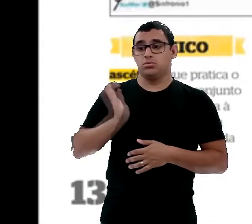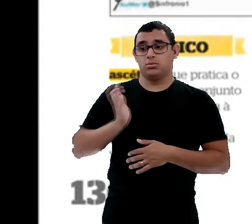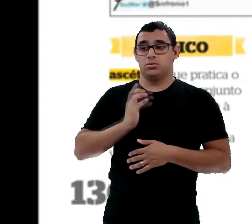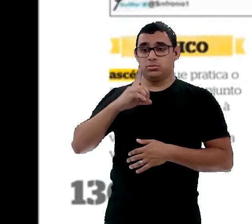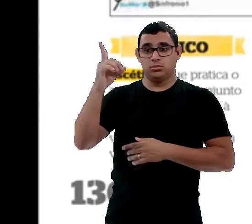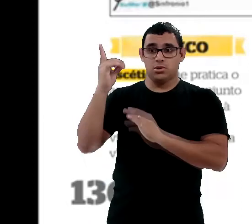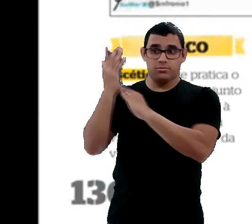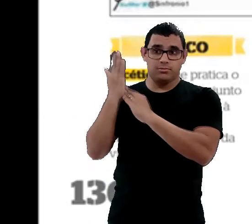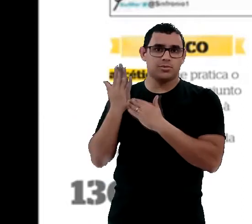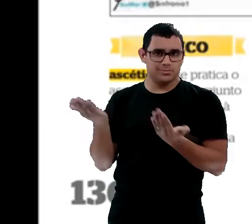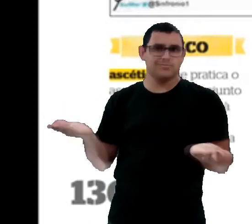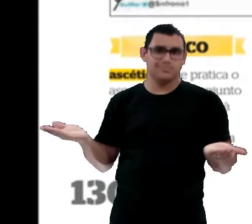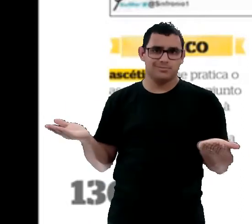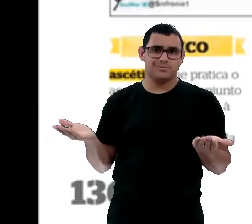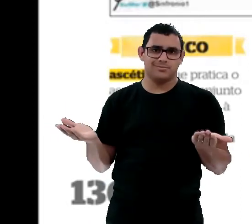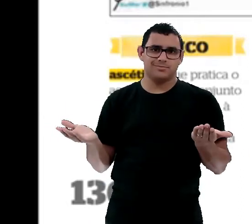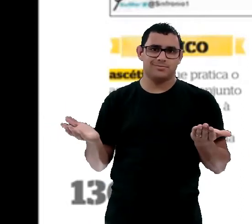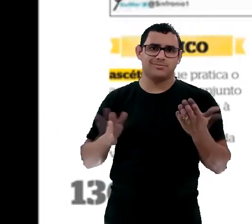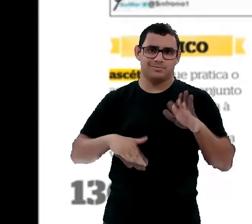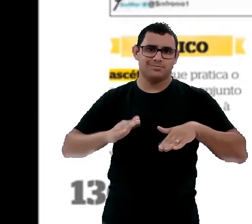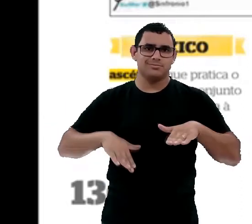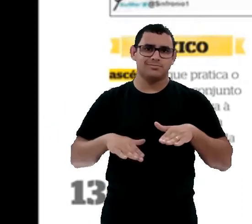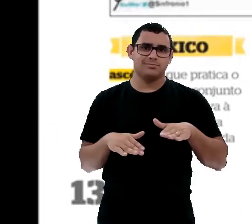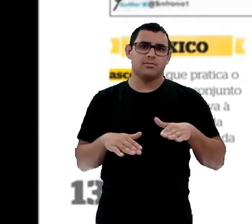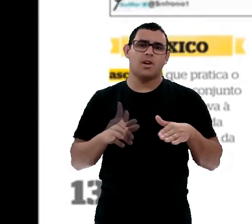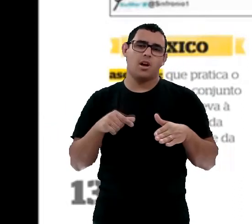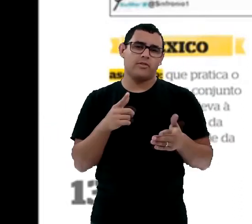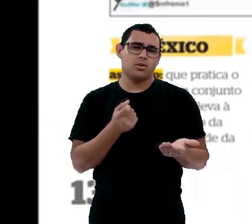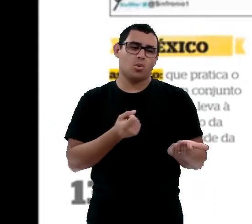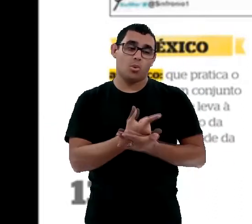ter relatos que eles chamam de testemunhos,